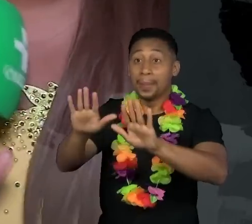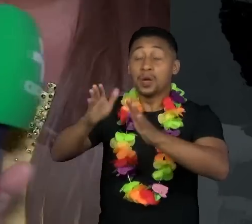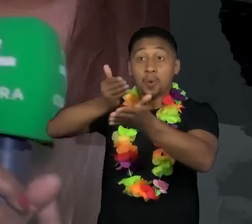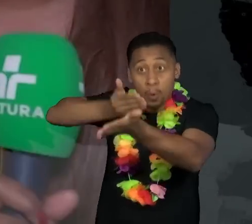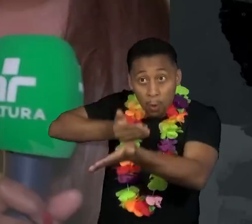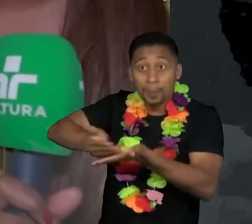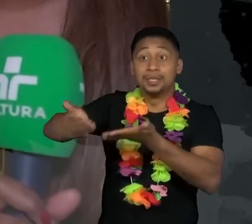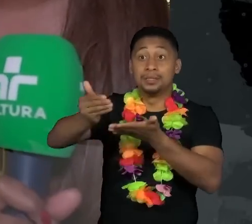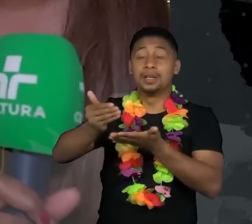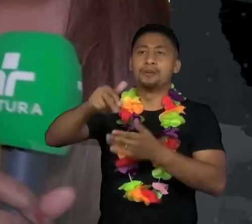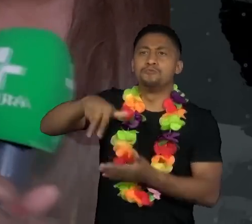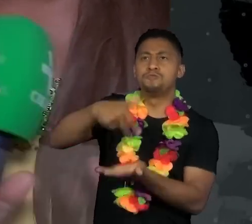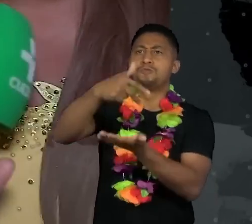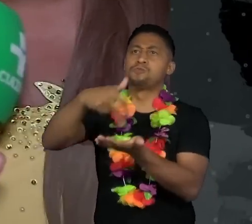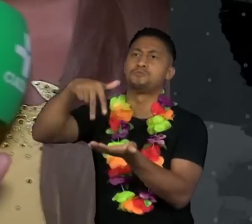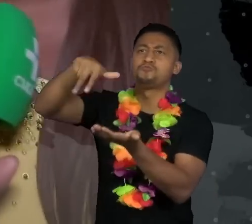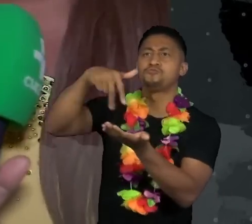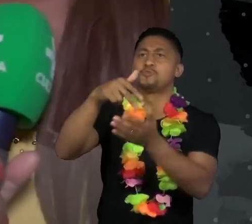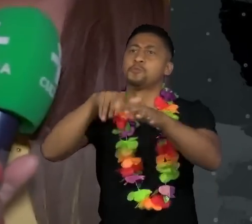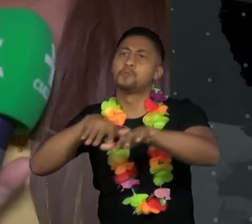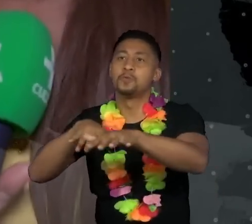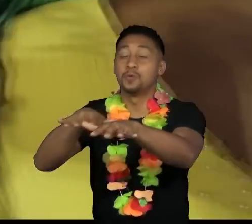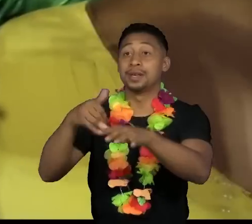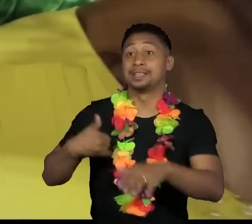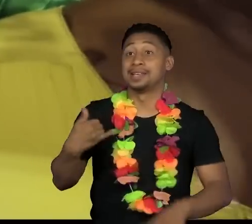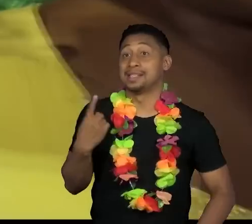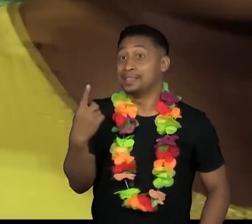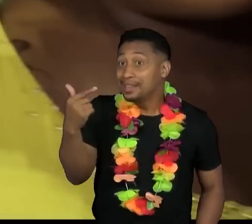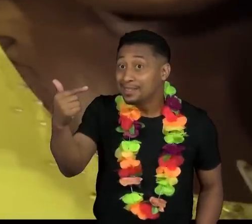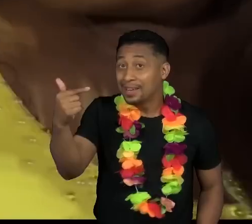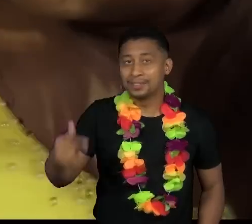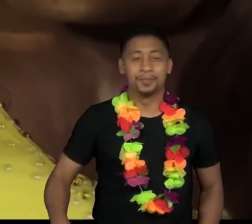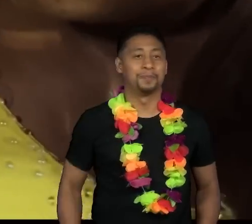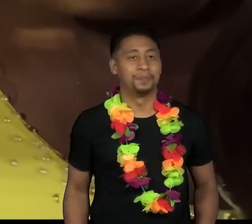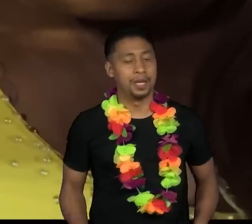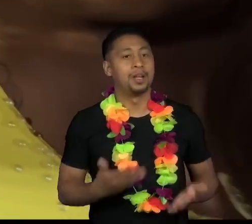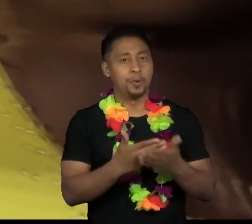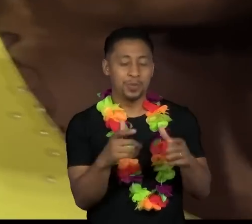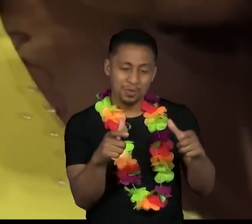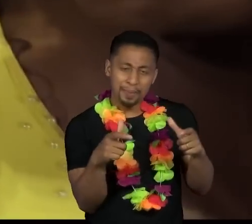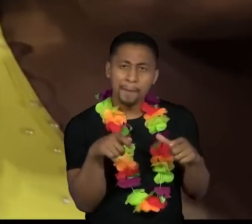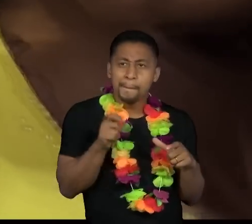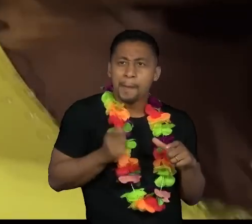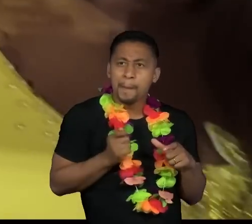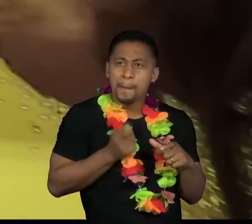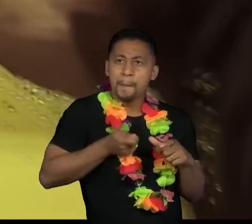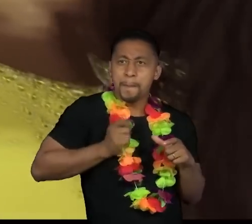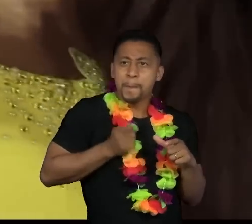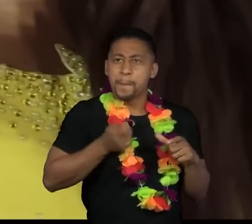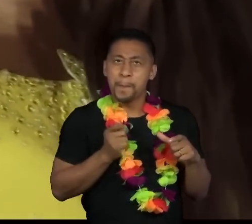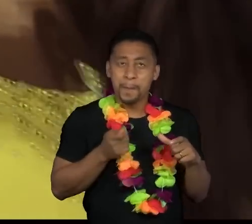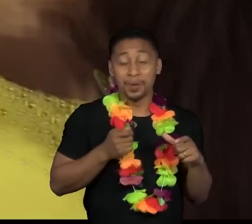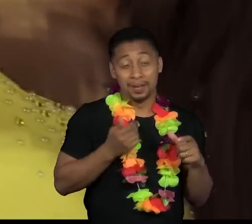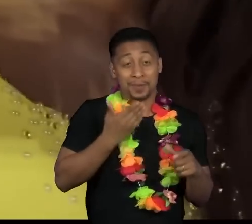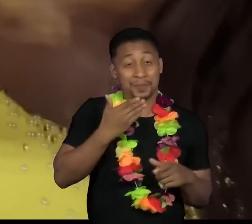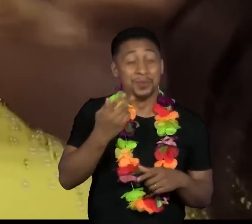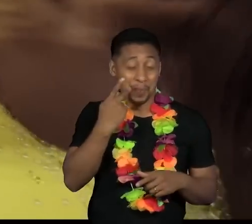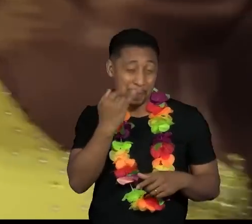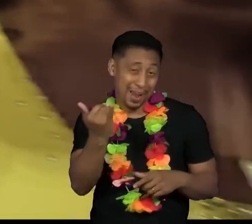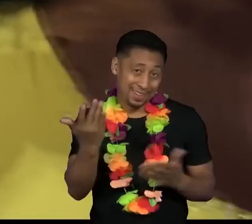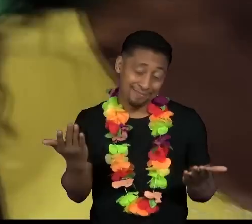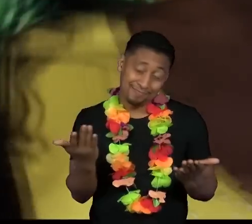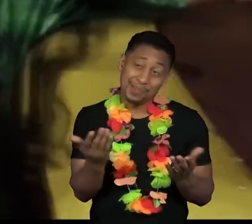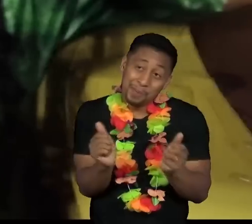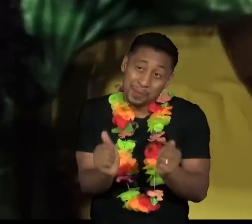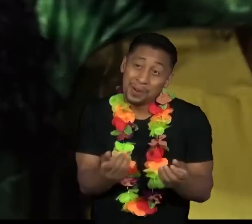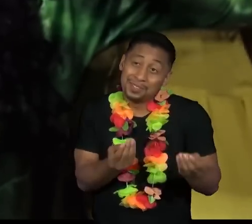partir dos meus 17 anos pela bateria. Ela começou com um tamborim. Na bateria. Porque ela pediu pro pai dela um tamborim, eu falei, ela